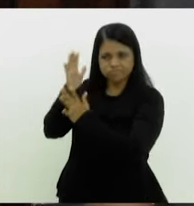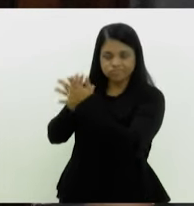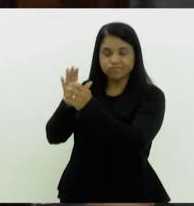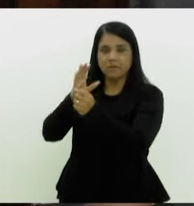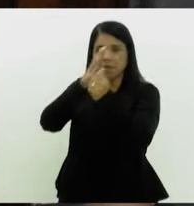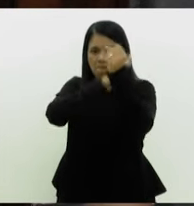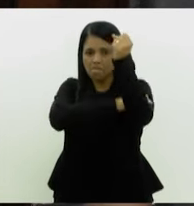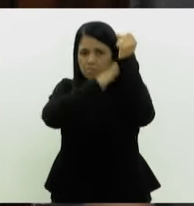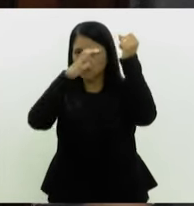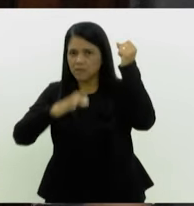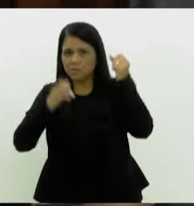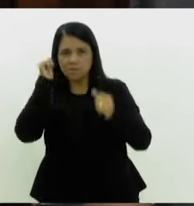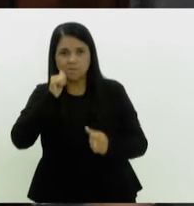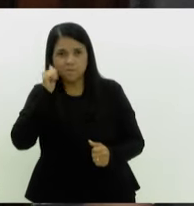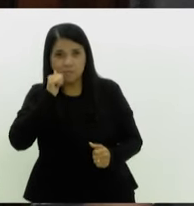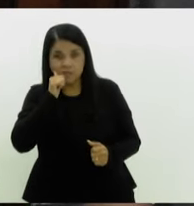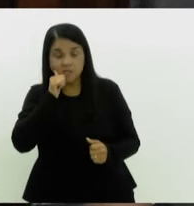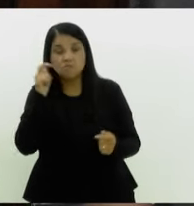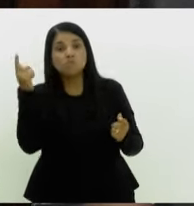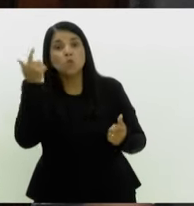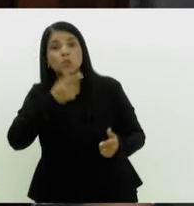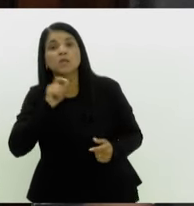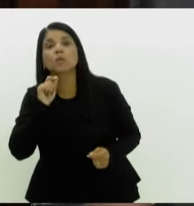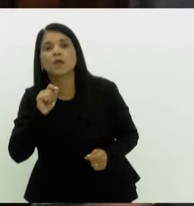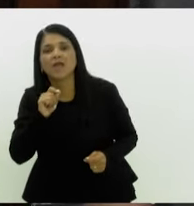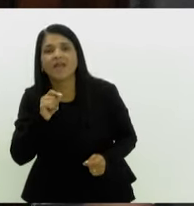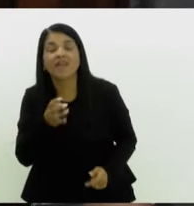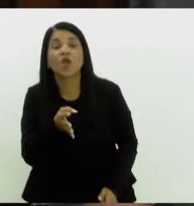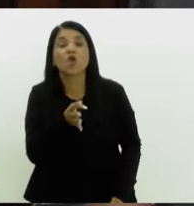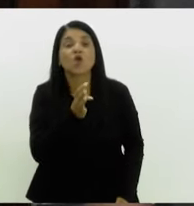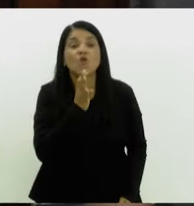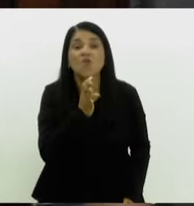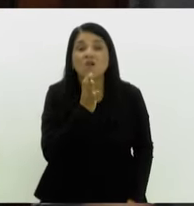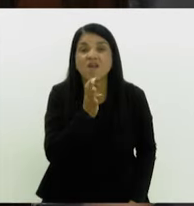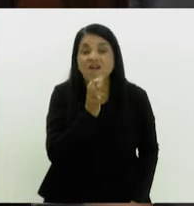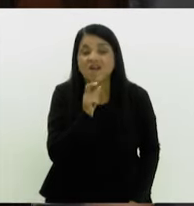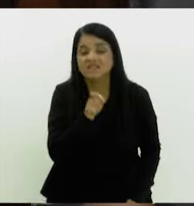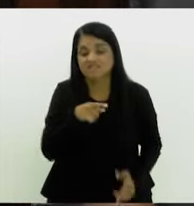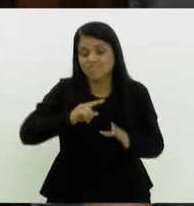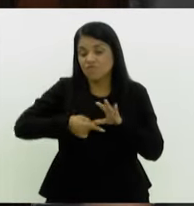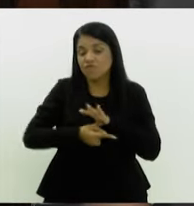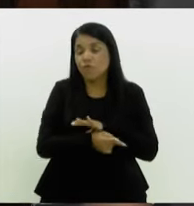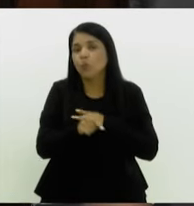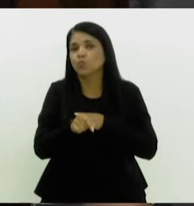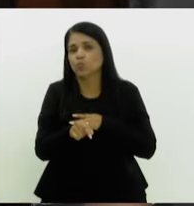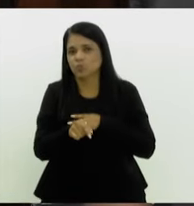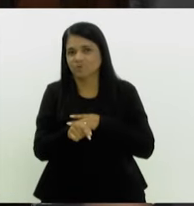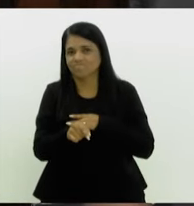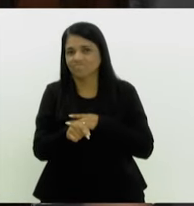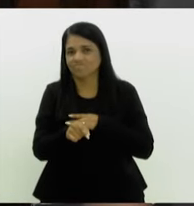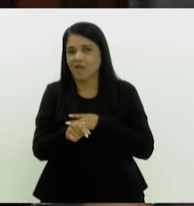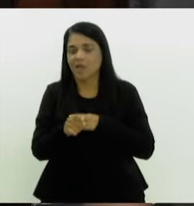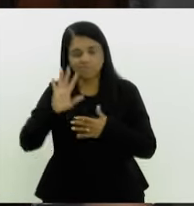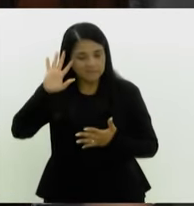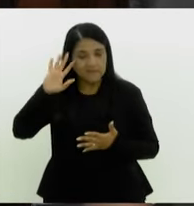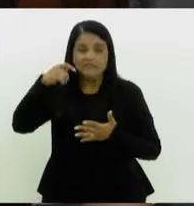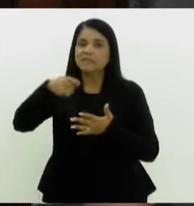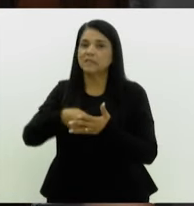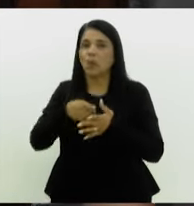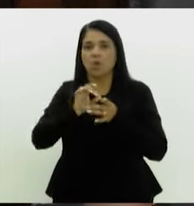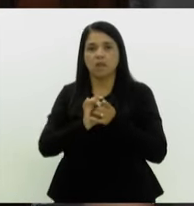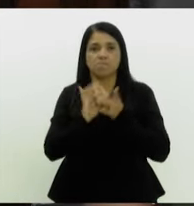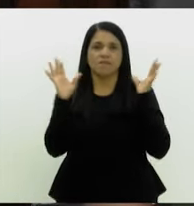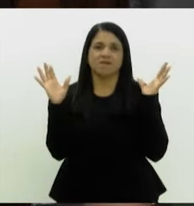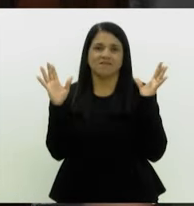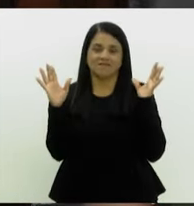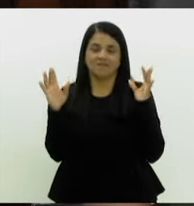feminino só se empodera quem conhece e aí você toma a decisão de se libertar então a procuradoria